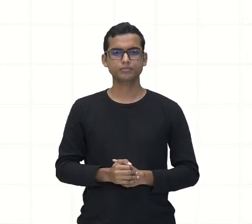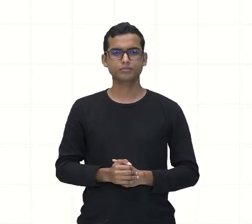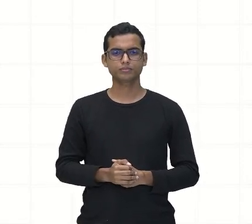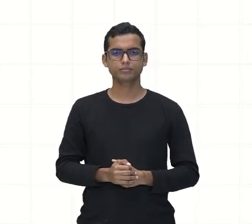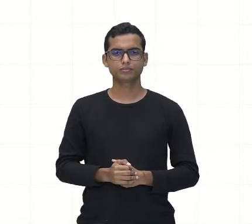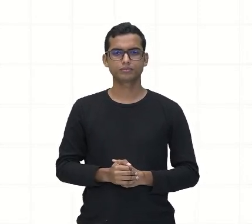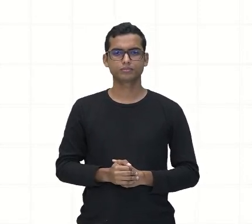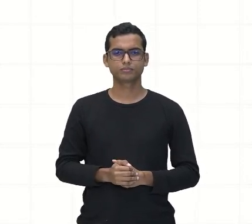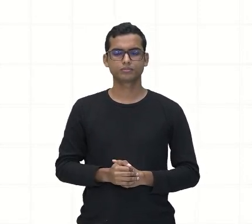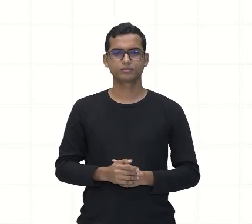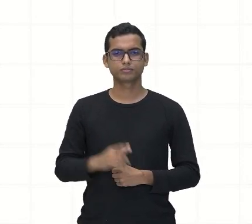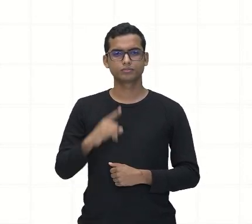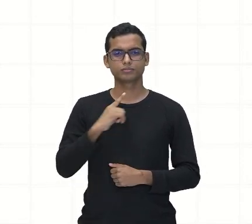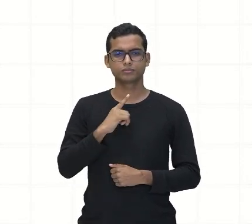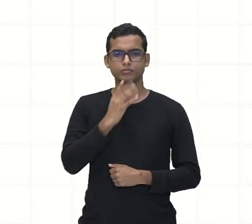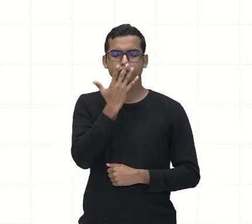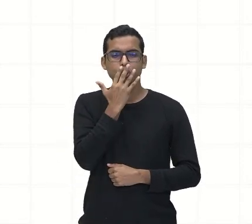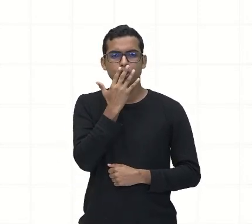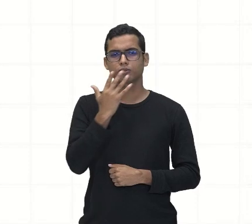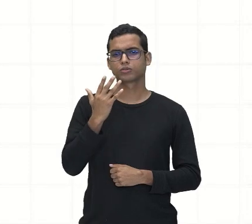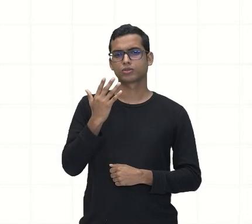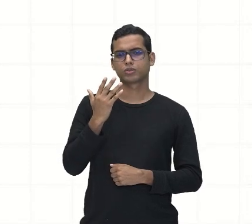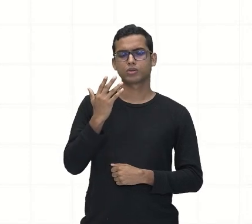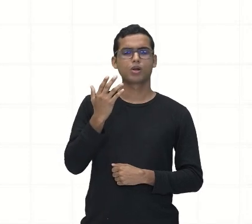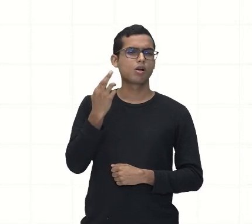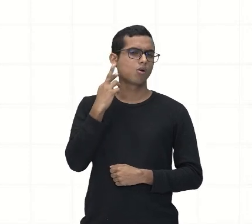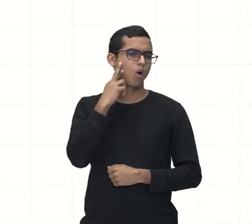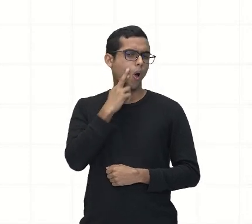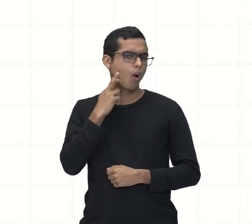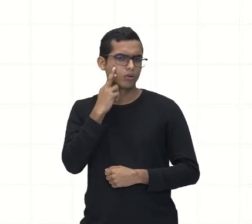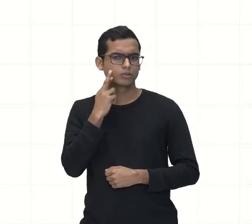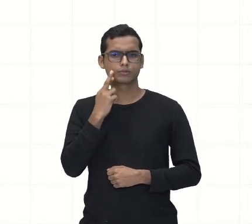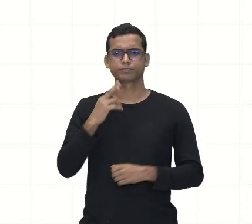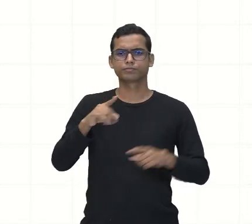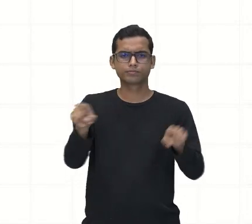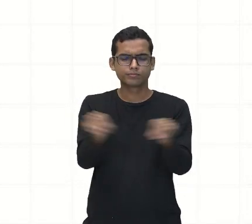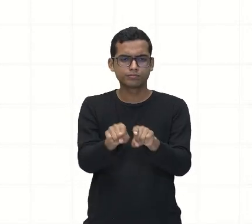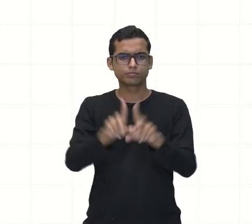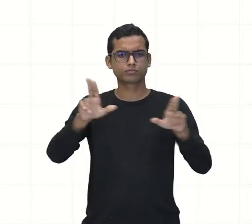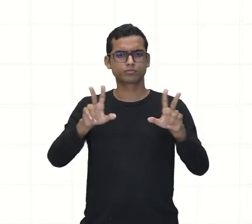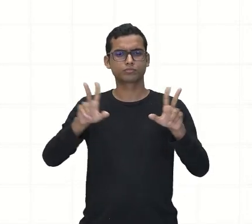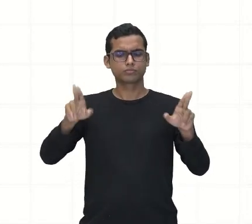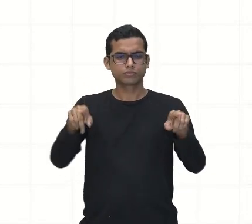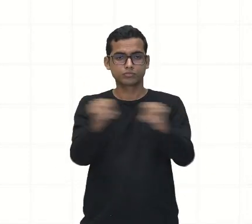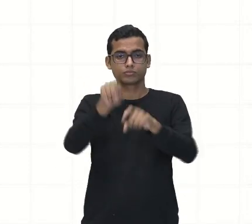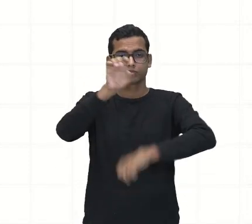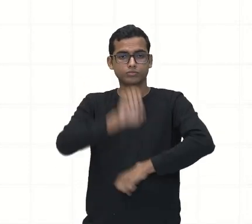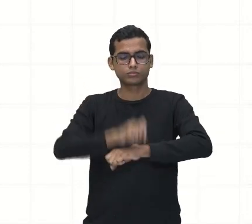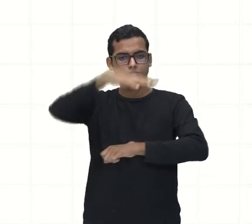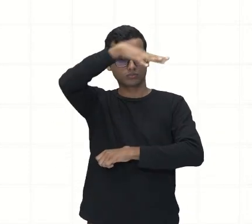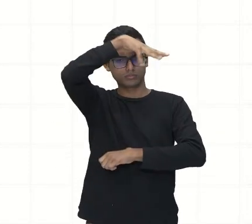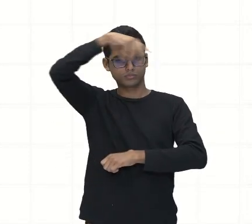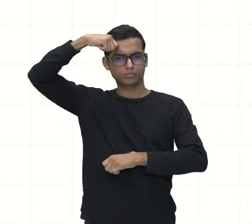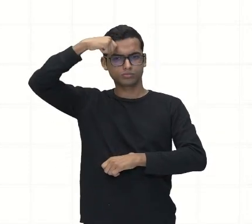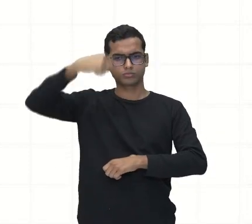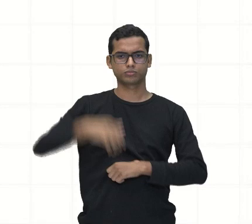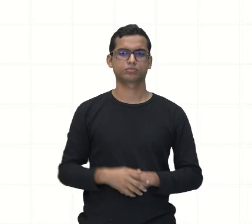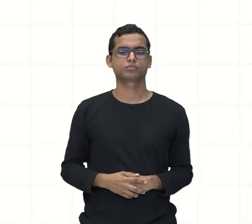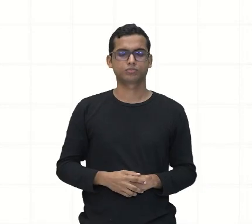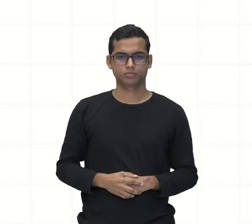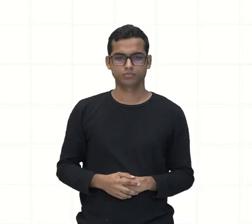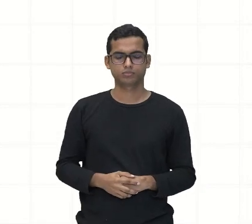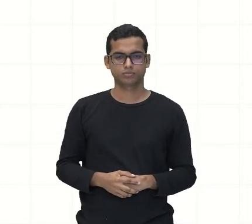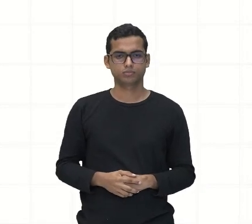ele tinha uma cor rosinha, assim como também no Mato Grosso. Porém, o